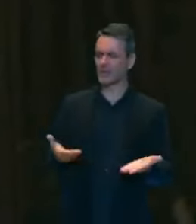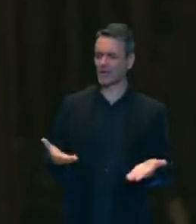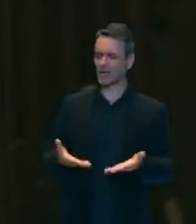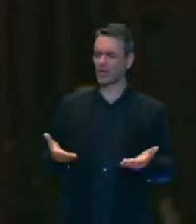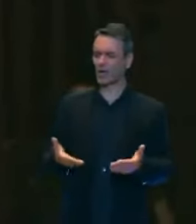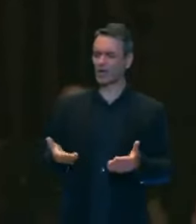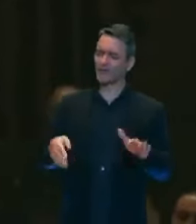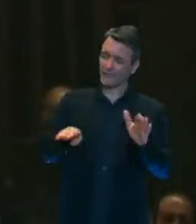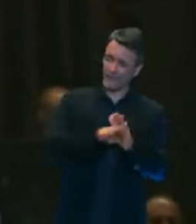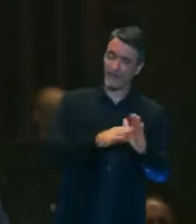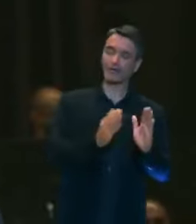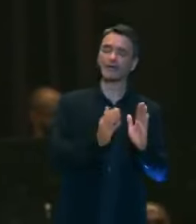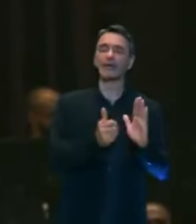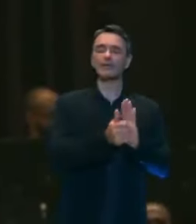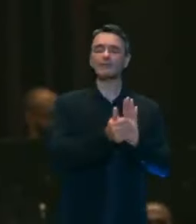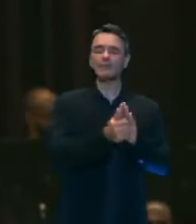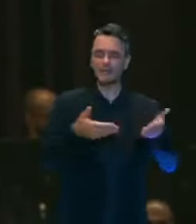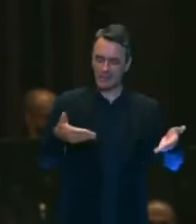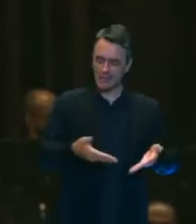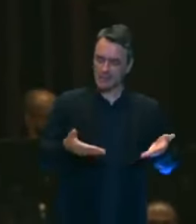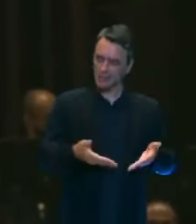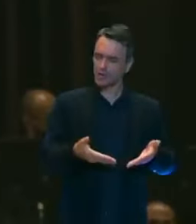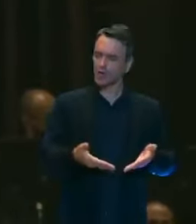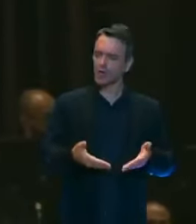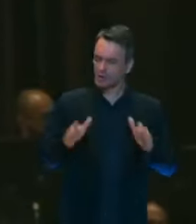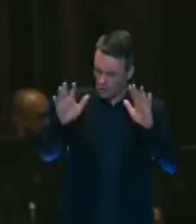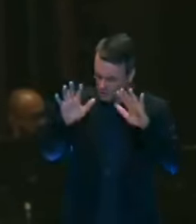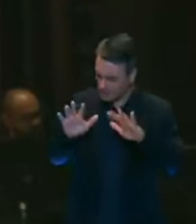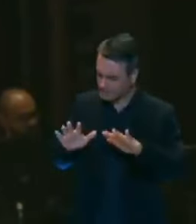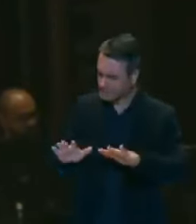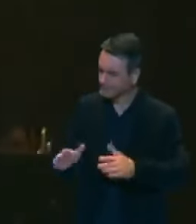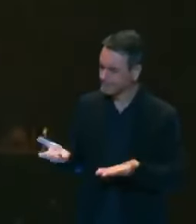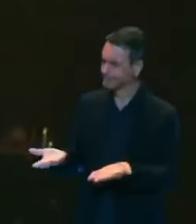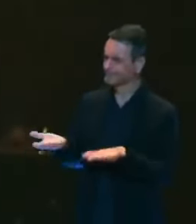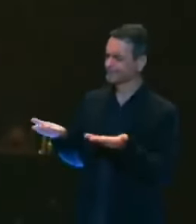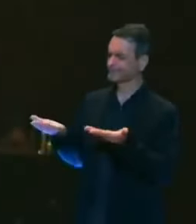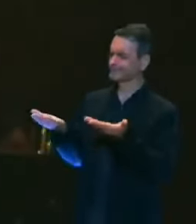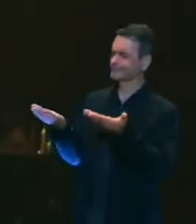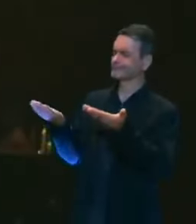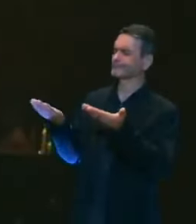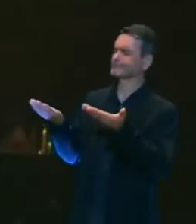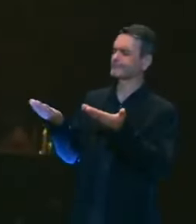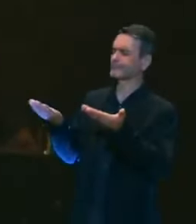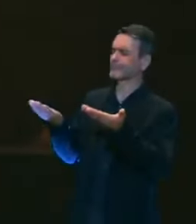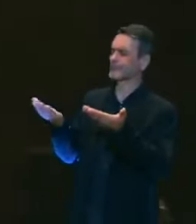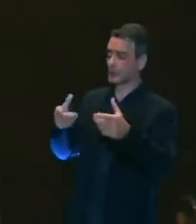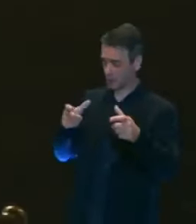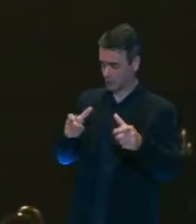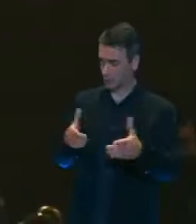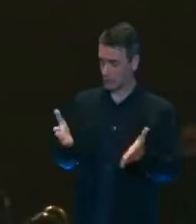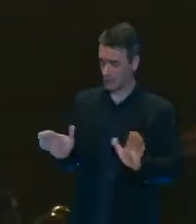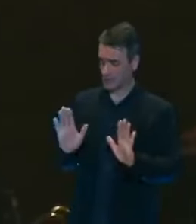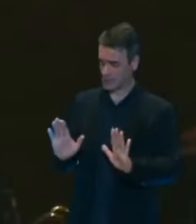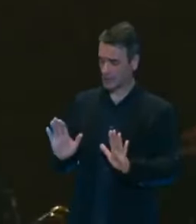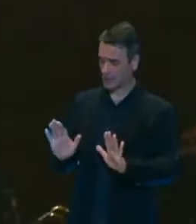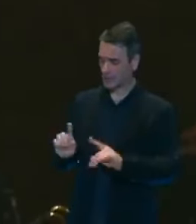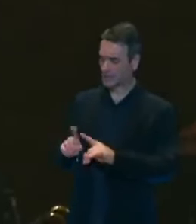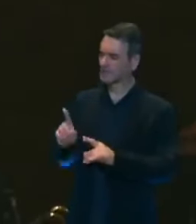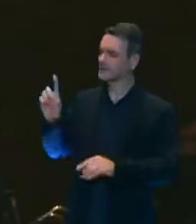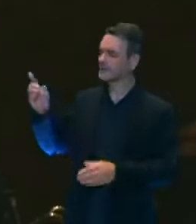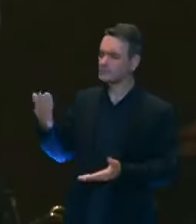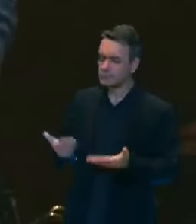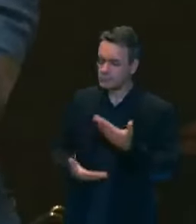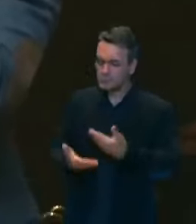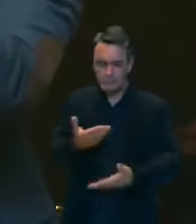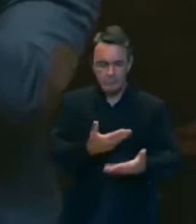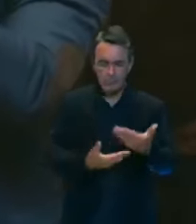oleiro, viemos a este lugar de consagração, viemos ao lugar onde os recursos eternos são